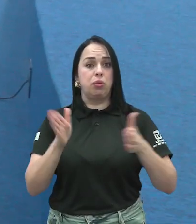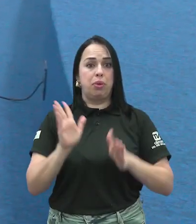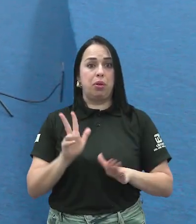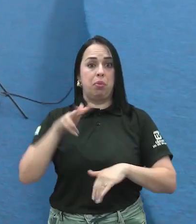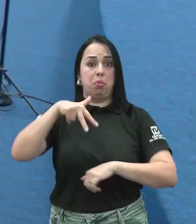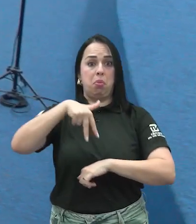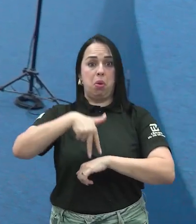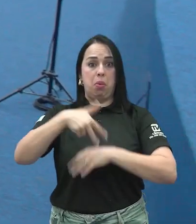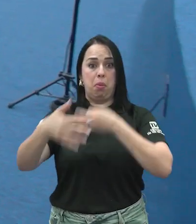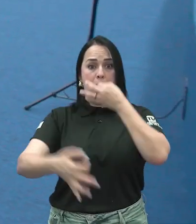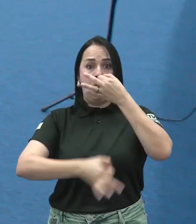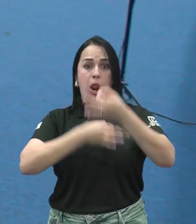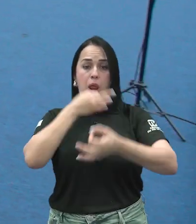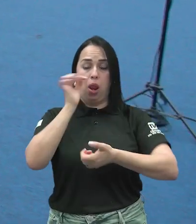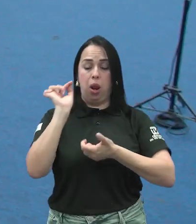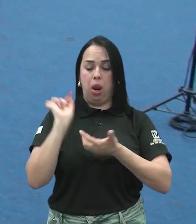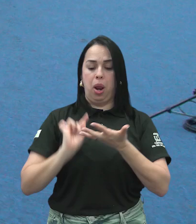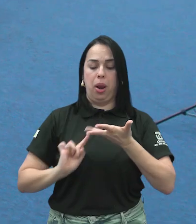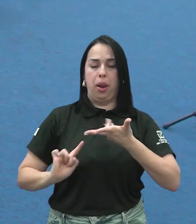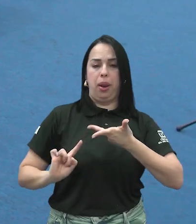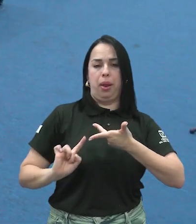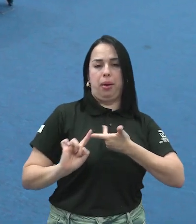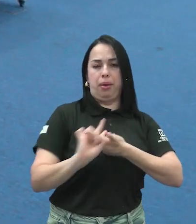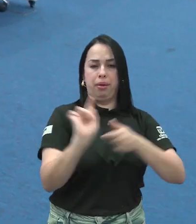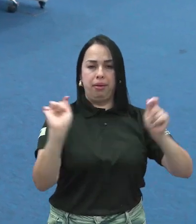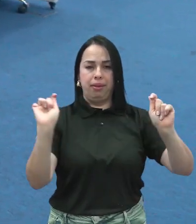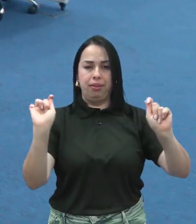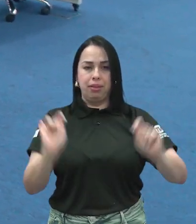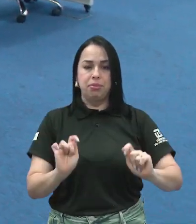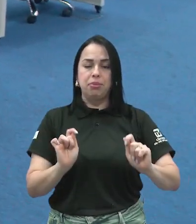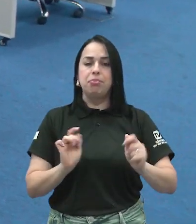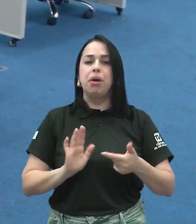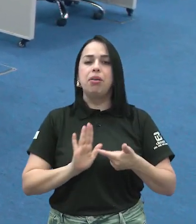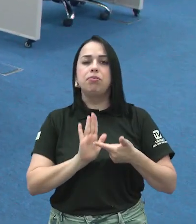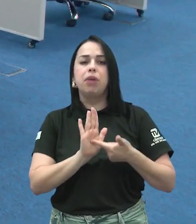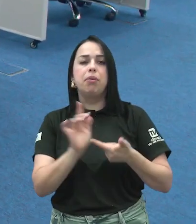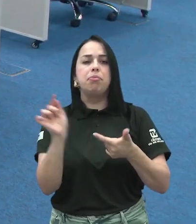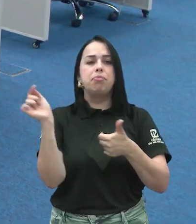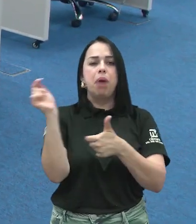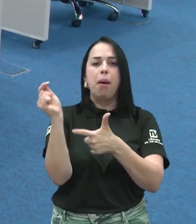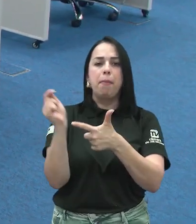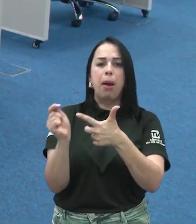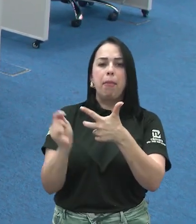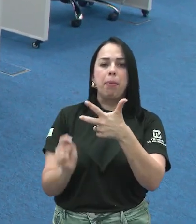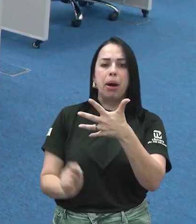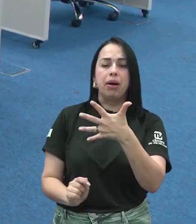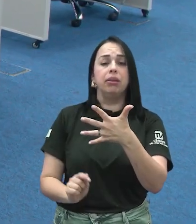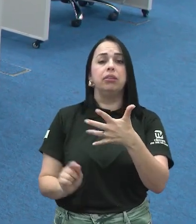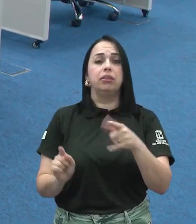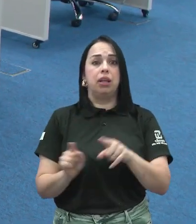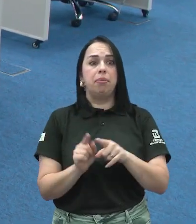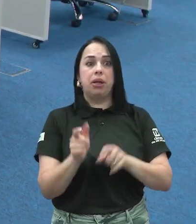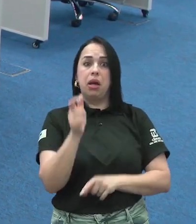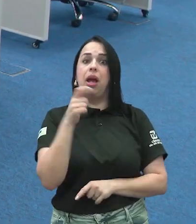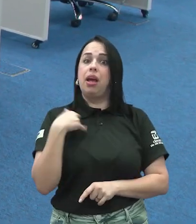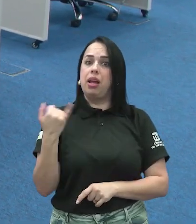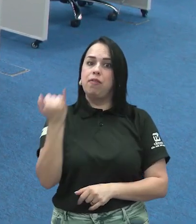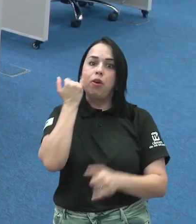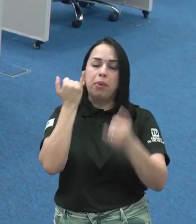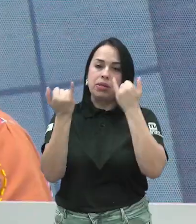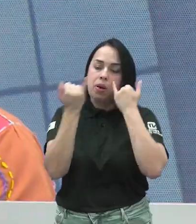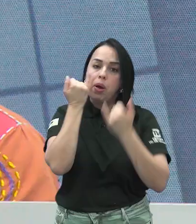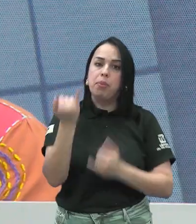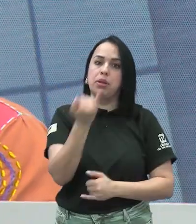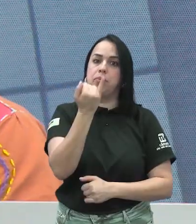o grande expediente, período em que os parlamentares podem ir à tribuna para realizar apontamentos políticos e de interesse